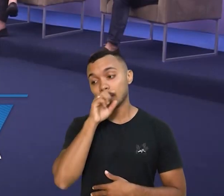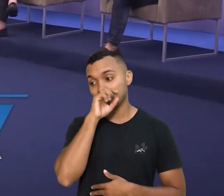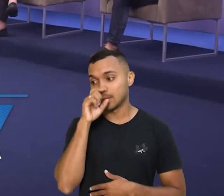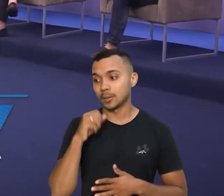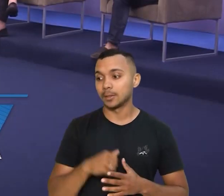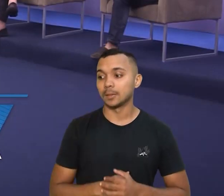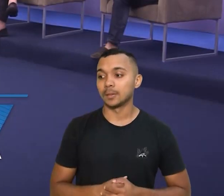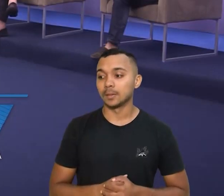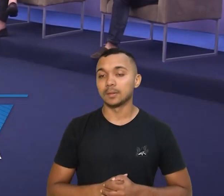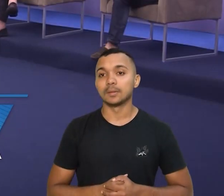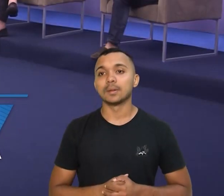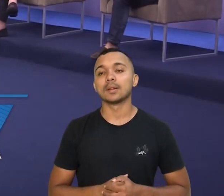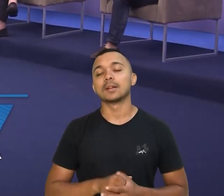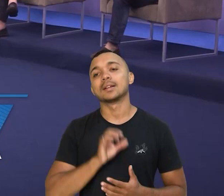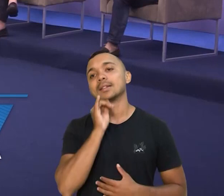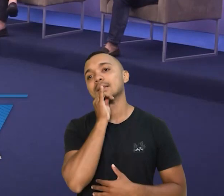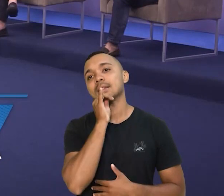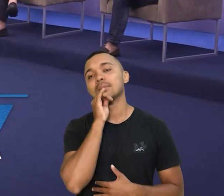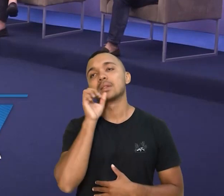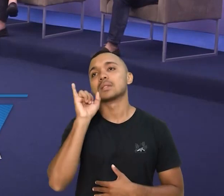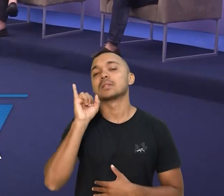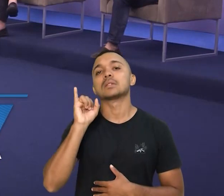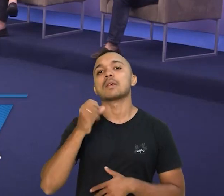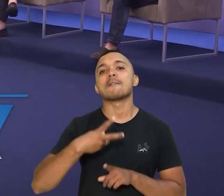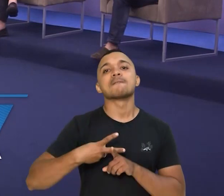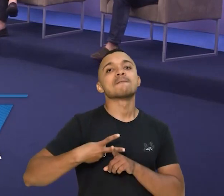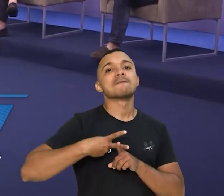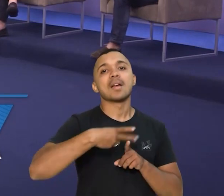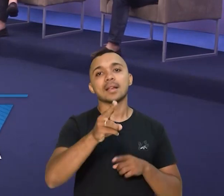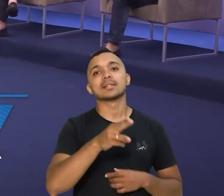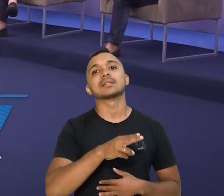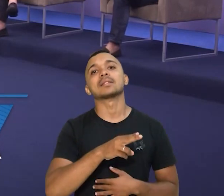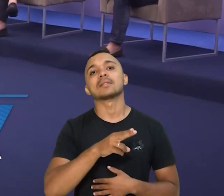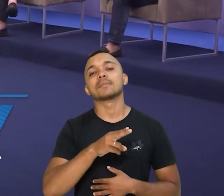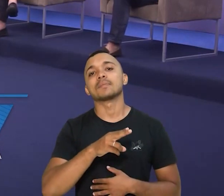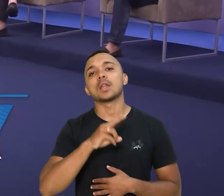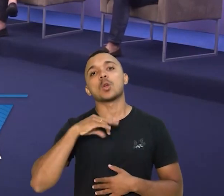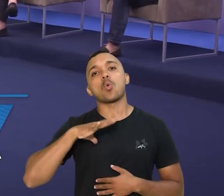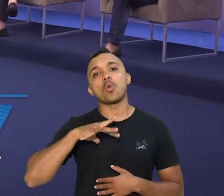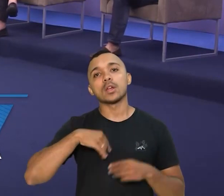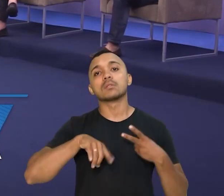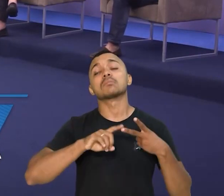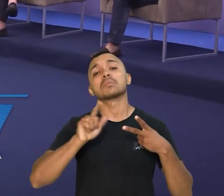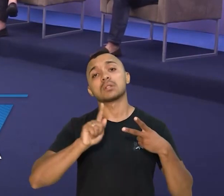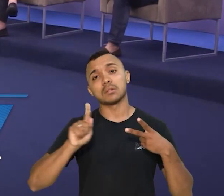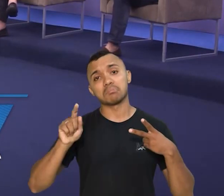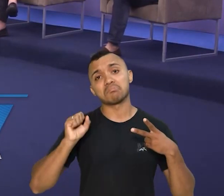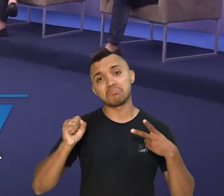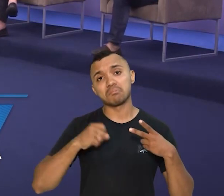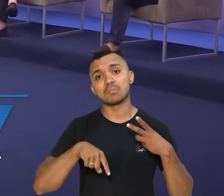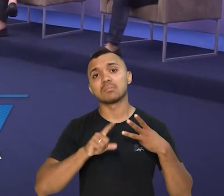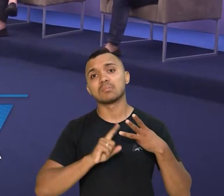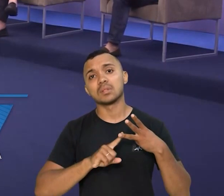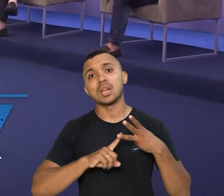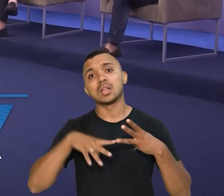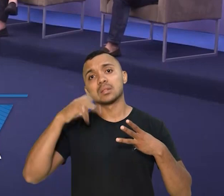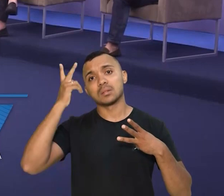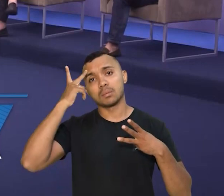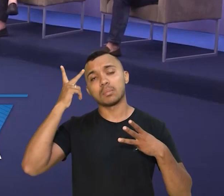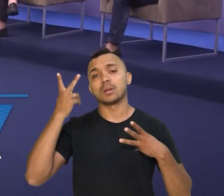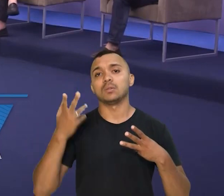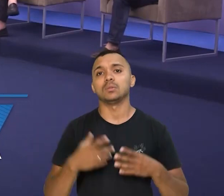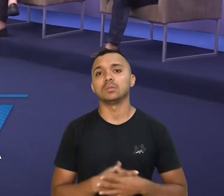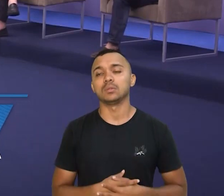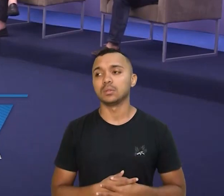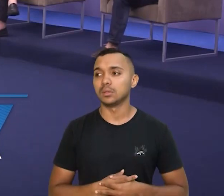espera que mereceu ganhar, por exemplo, ele mereceu ganhar do Corinthians, mereceu ganhar, sim, do Grêmio, sim, mereceu ganhar do São Paulo, que ele estaria com 23 eu pontos no